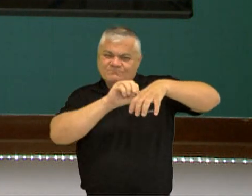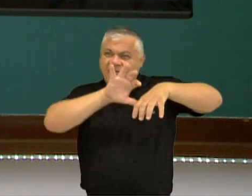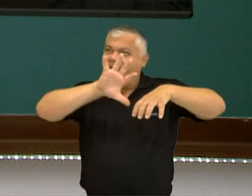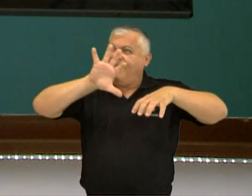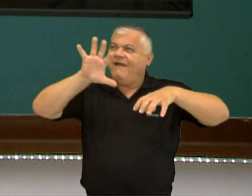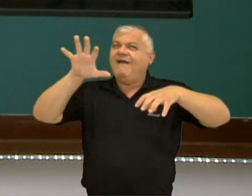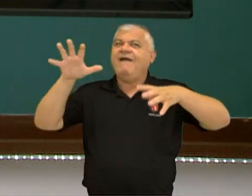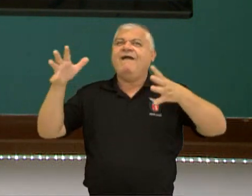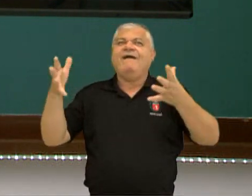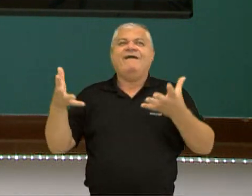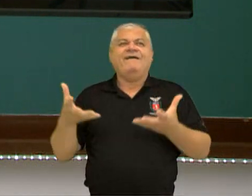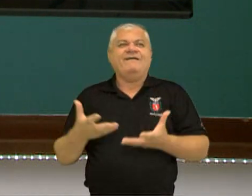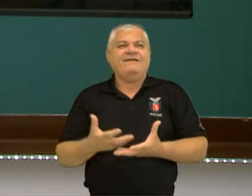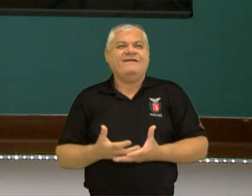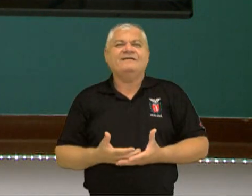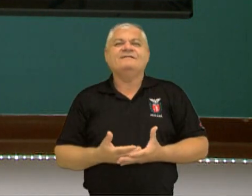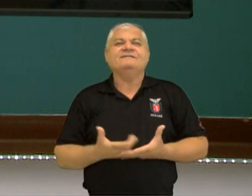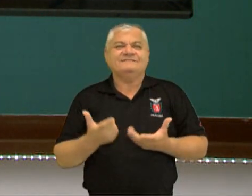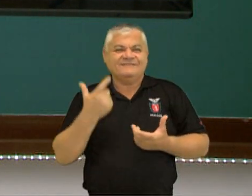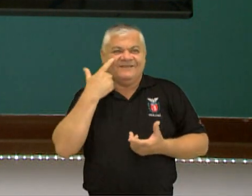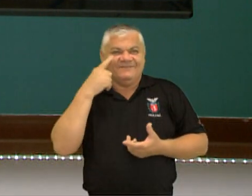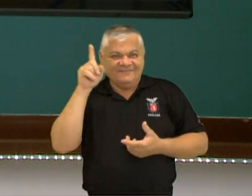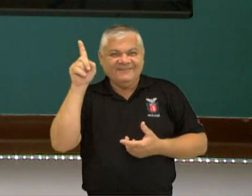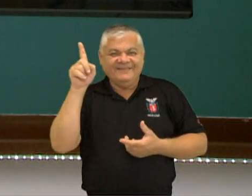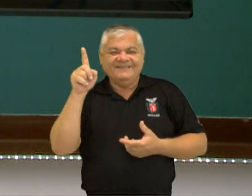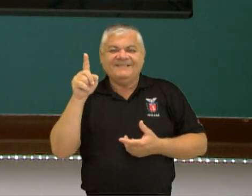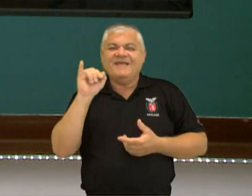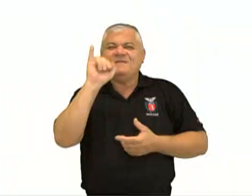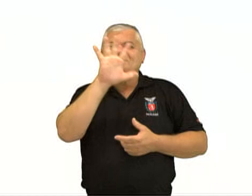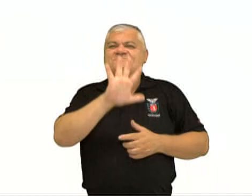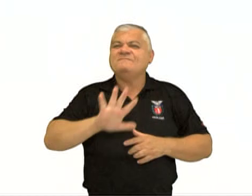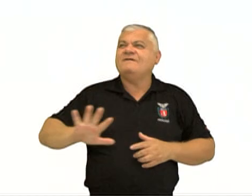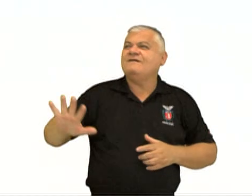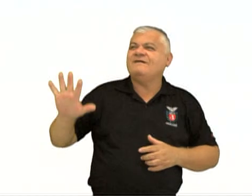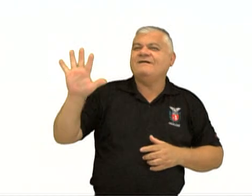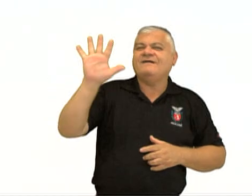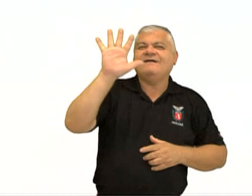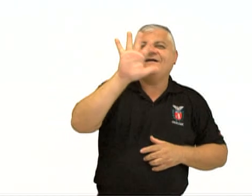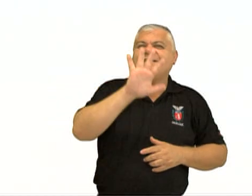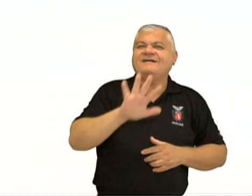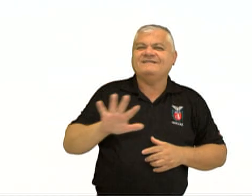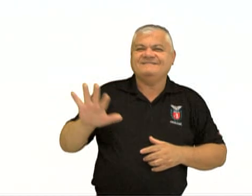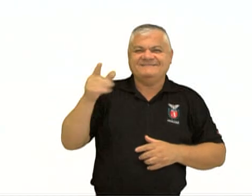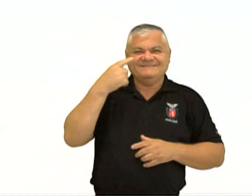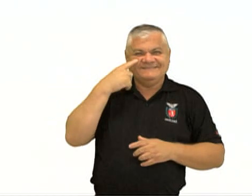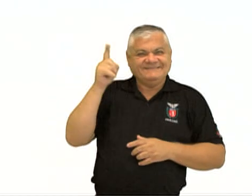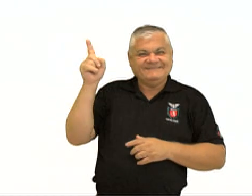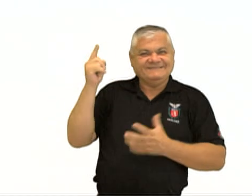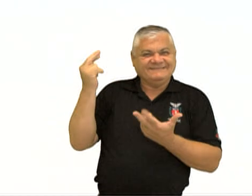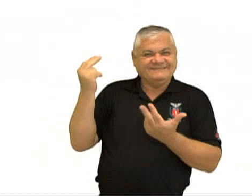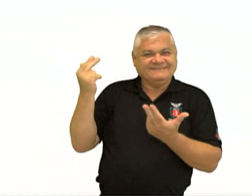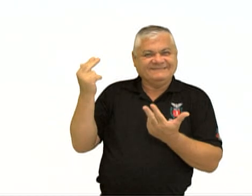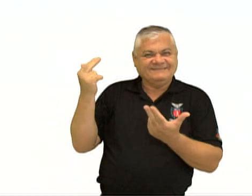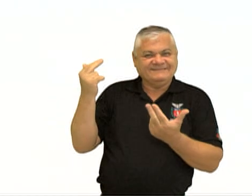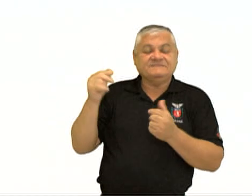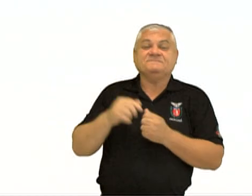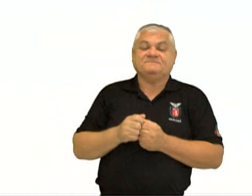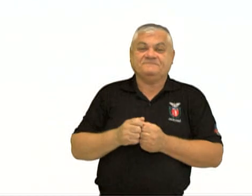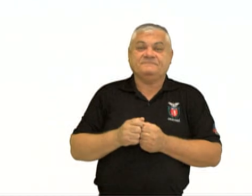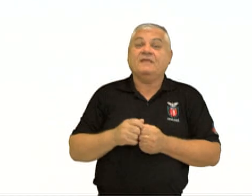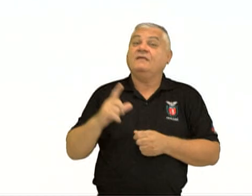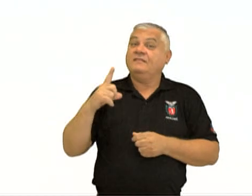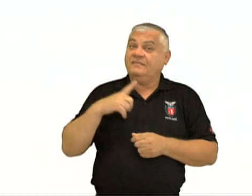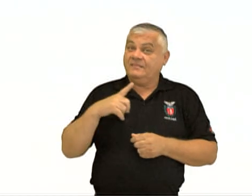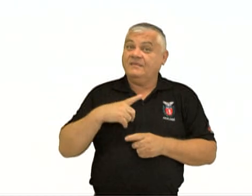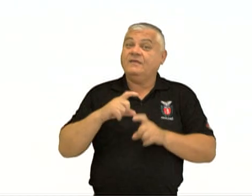refletida, que resulta na produção das imagens com os sensores. E aí nós vamos ter computadores que